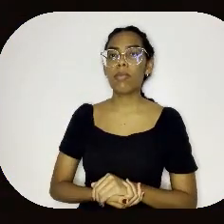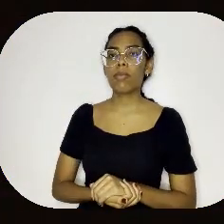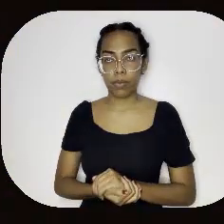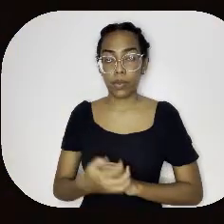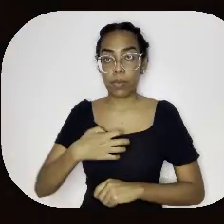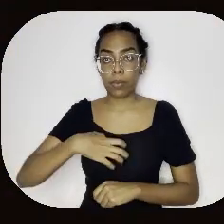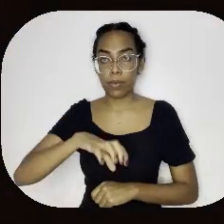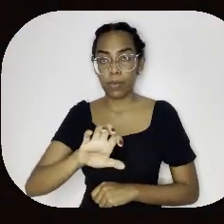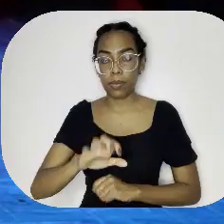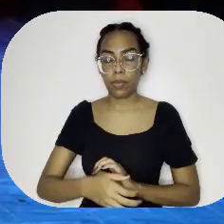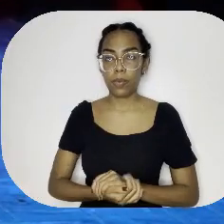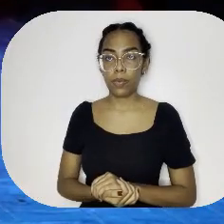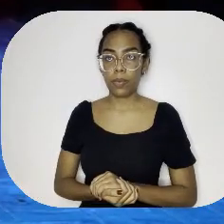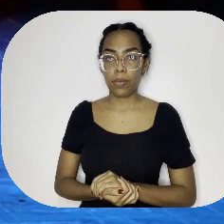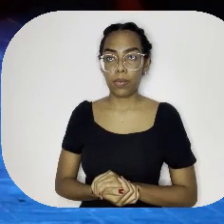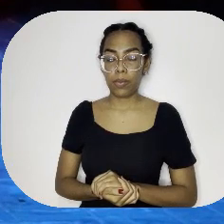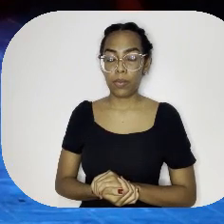Larissa Luz.